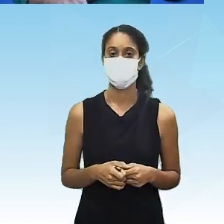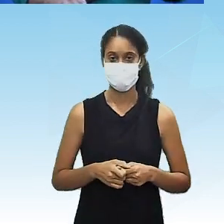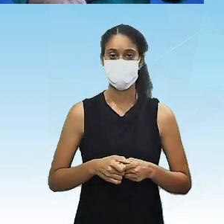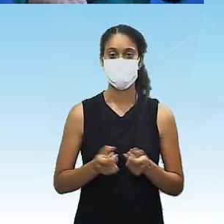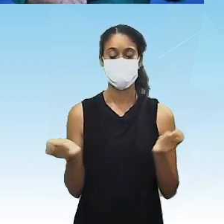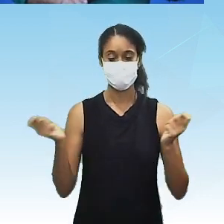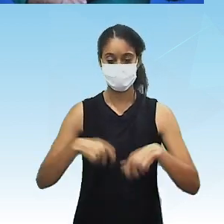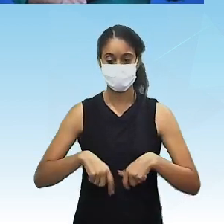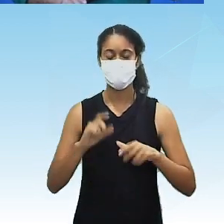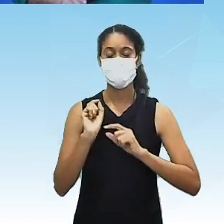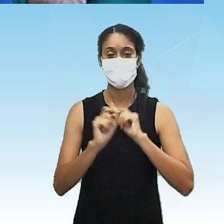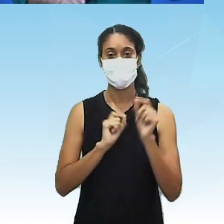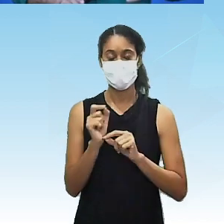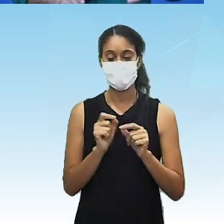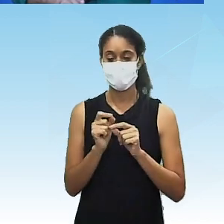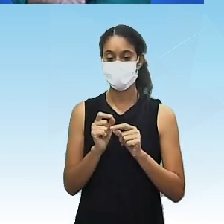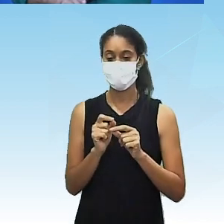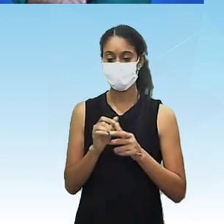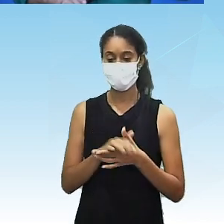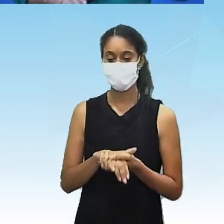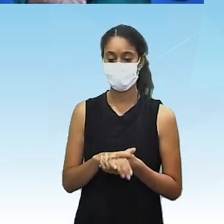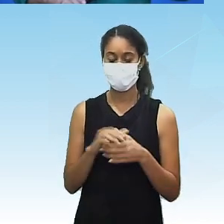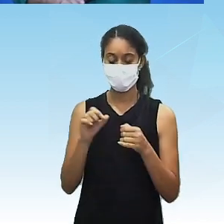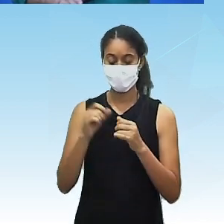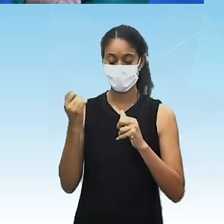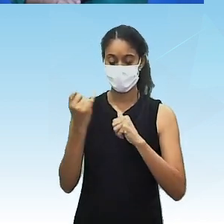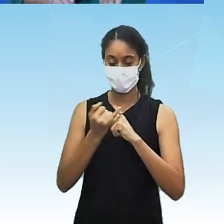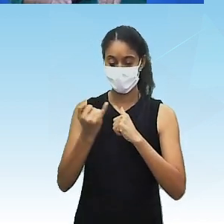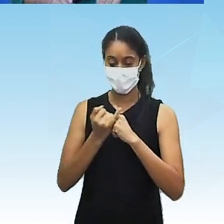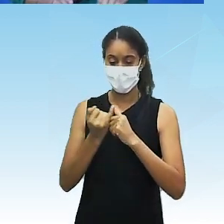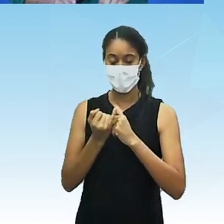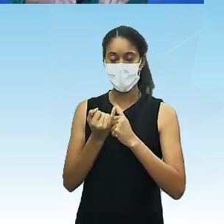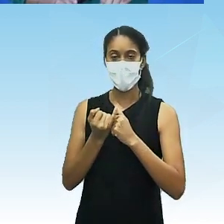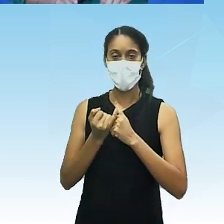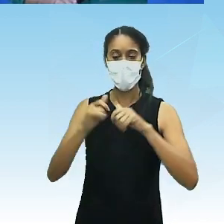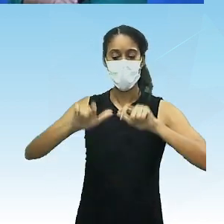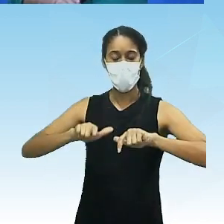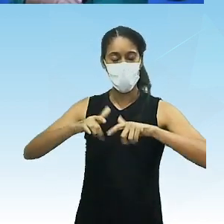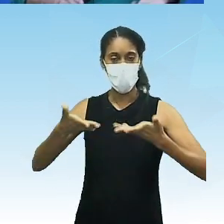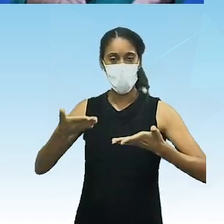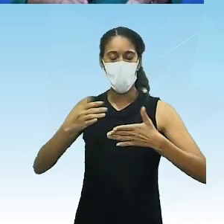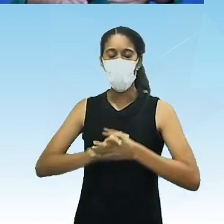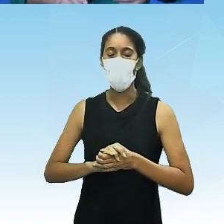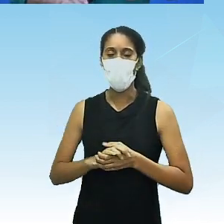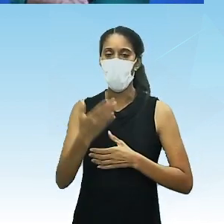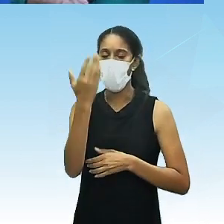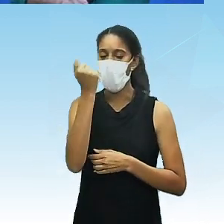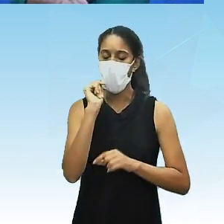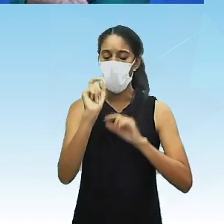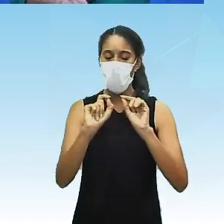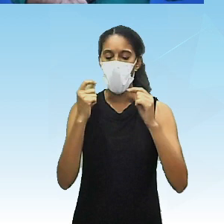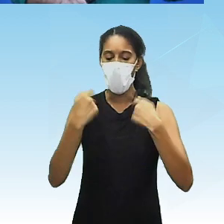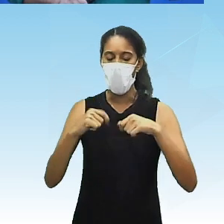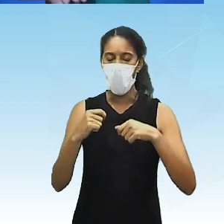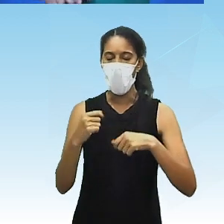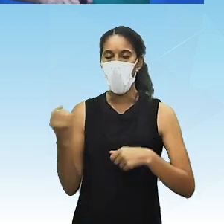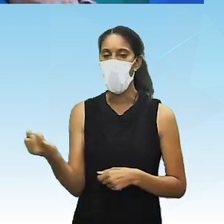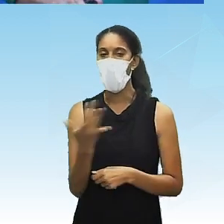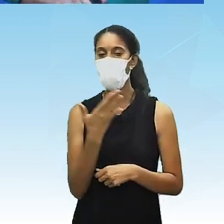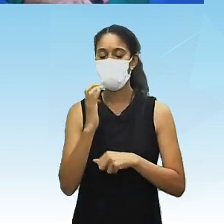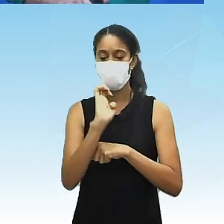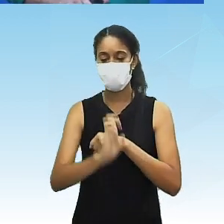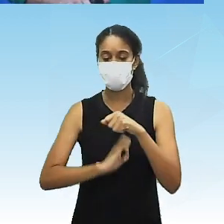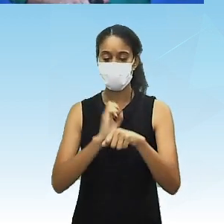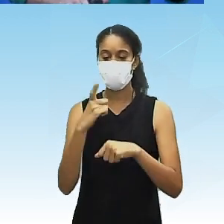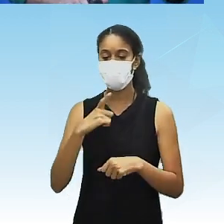para poder depositar um metal sobre uma superfície. E aí, para saber disso, eu preciso saber de quantos elétrons. Se eu